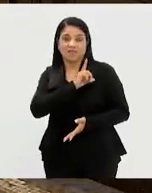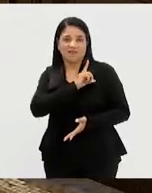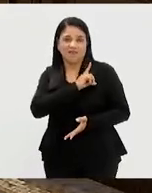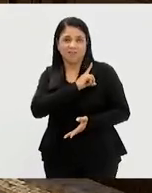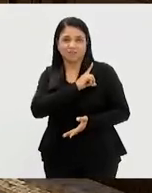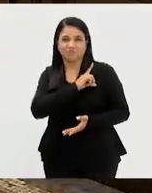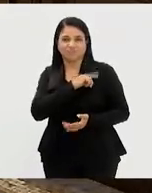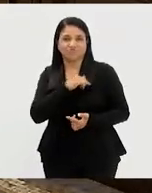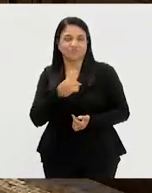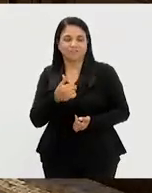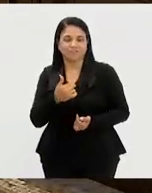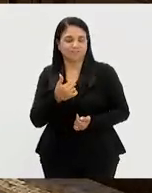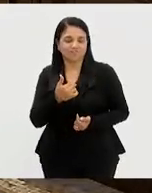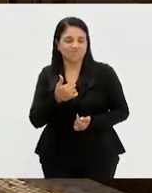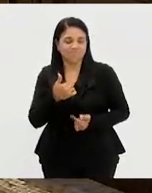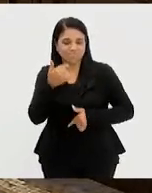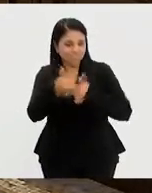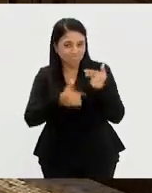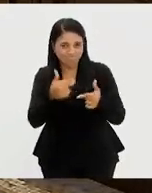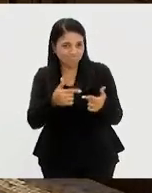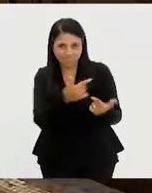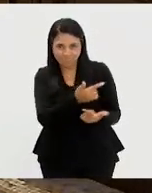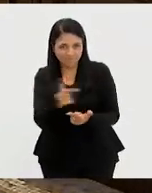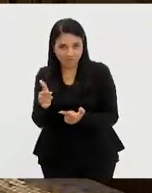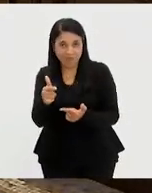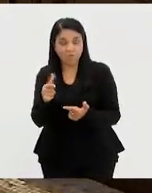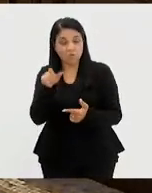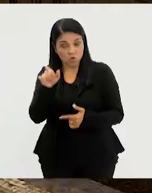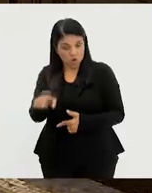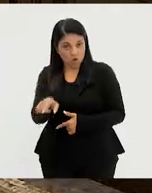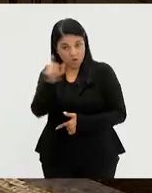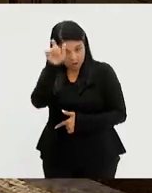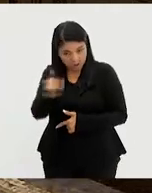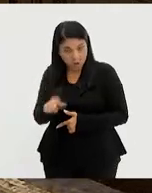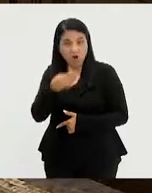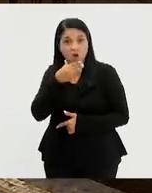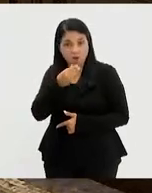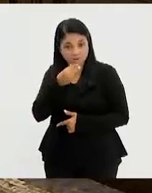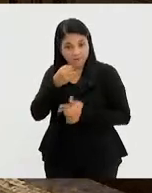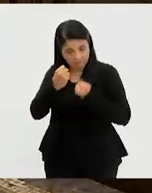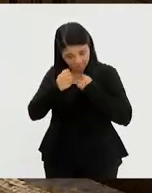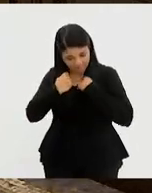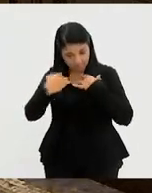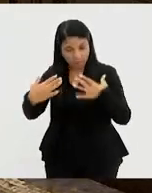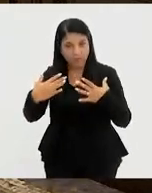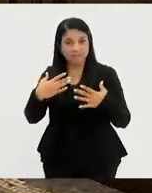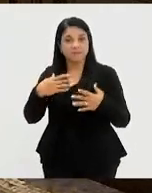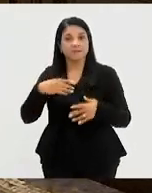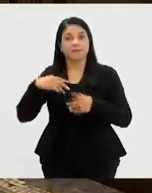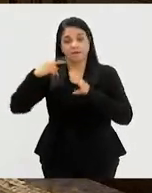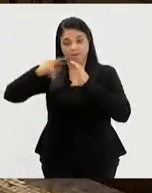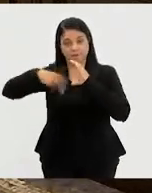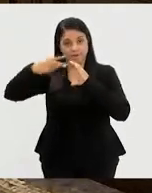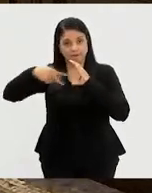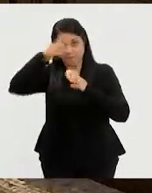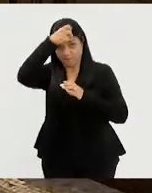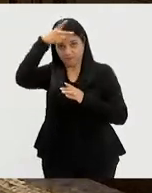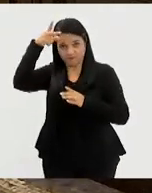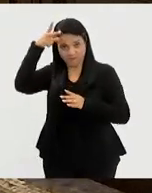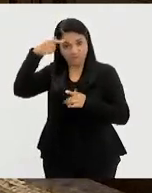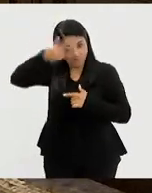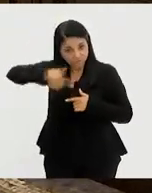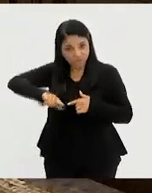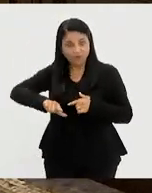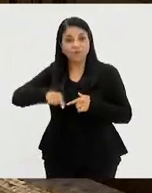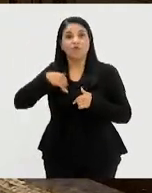Janeiro para que ele seja homem e vá à audiência pública na Câmara Municipal porque mais uma vez vou lhe